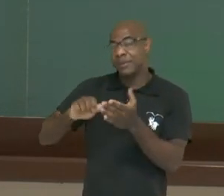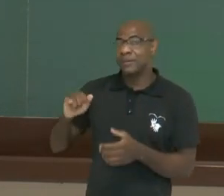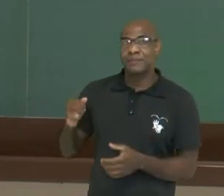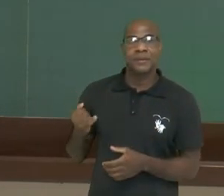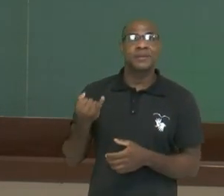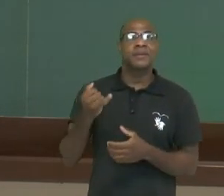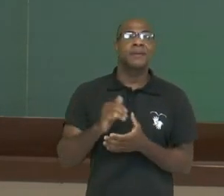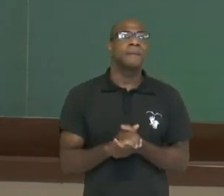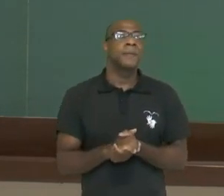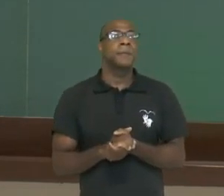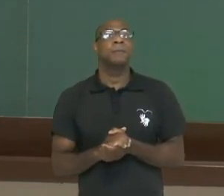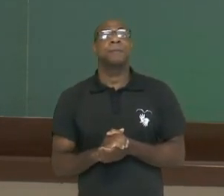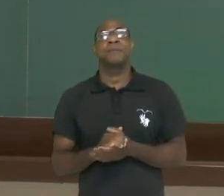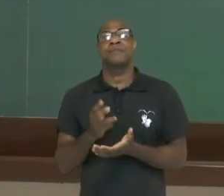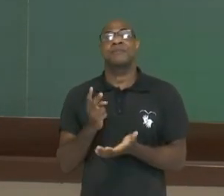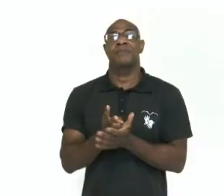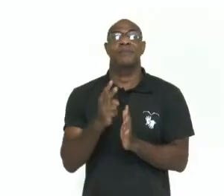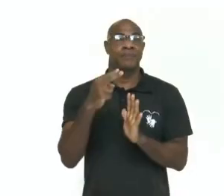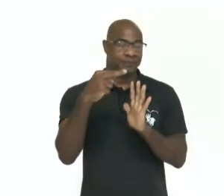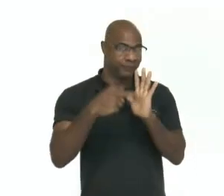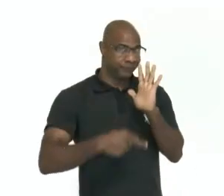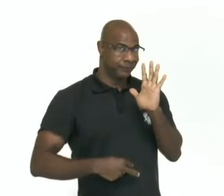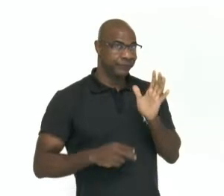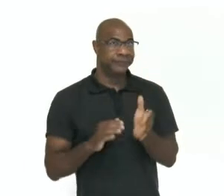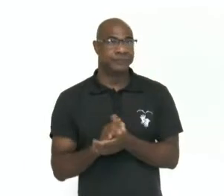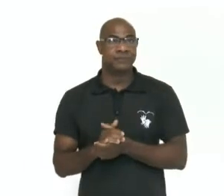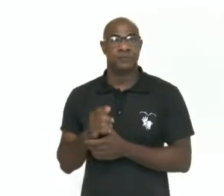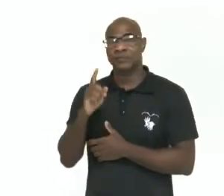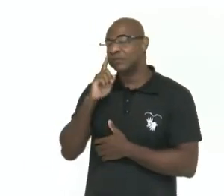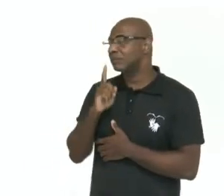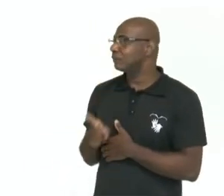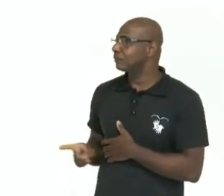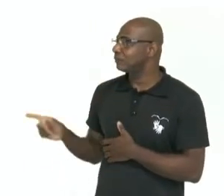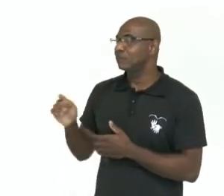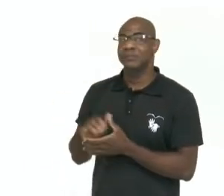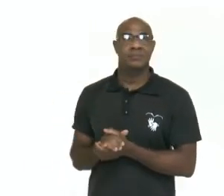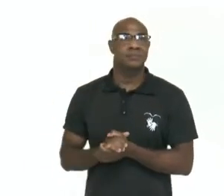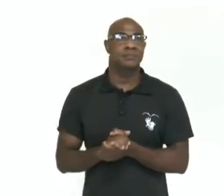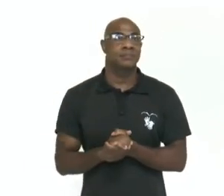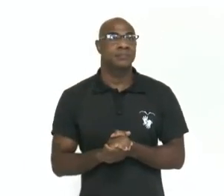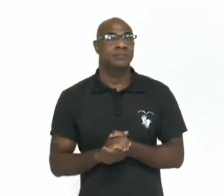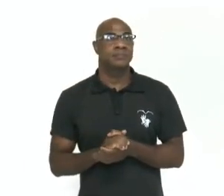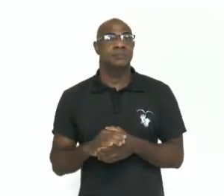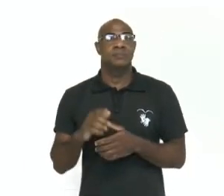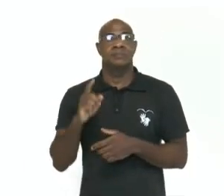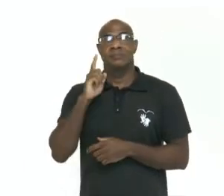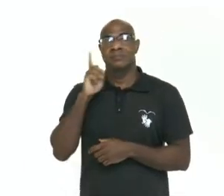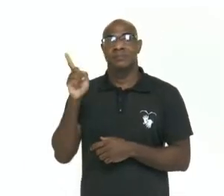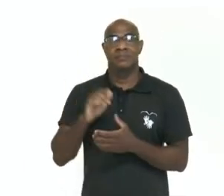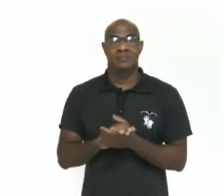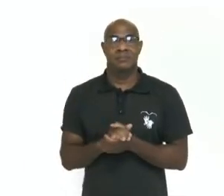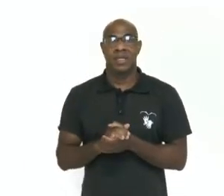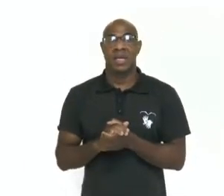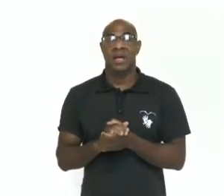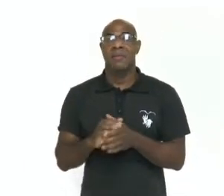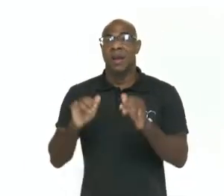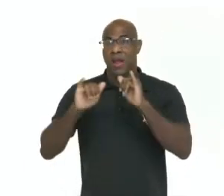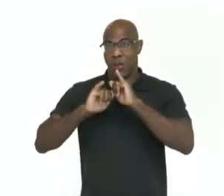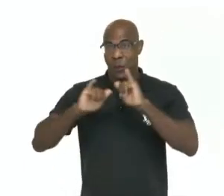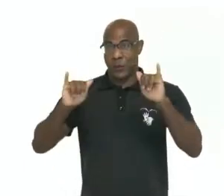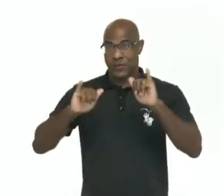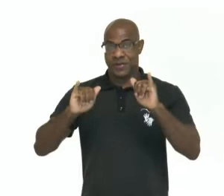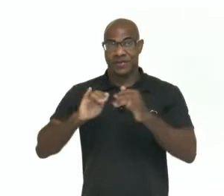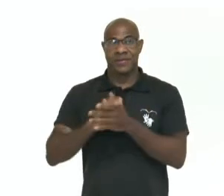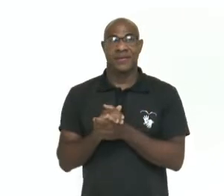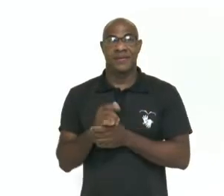certo. Vamos continuar então? Olha aqui, vamos fazer a leitura desse outro trecho, que é um trecho de uma notícia, né?